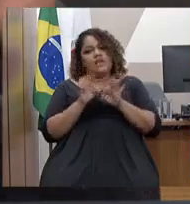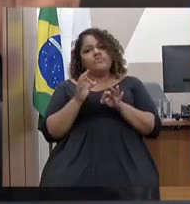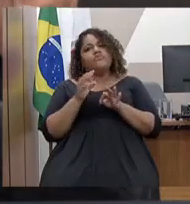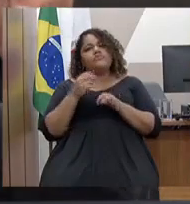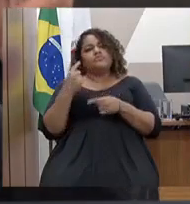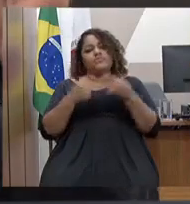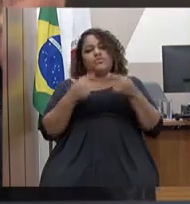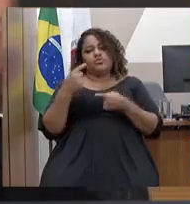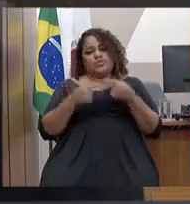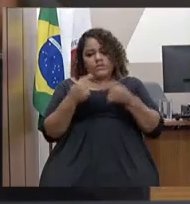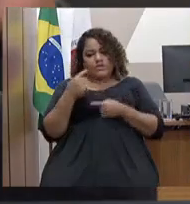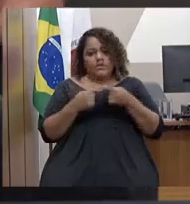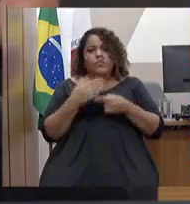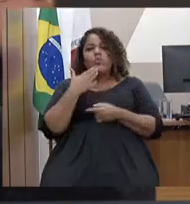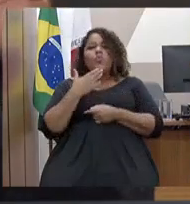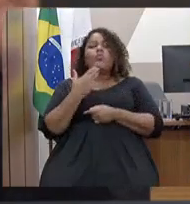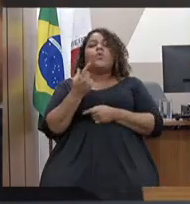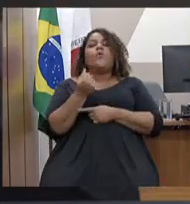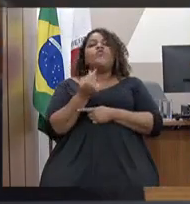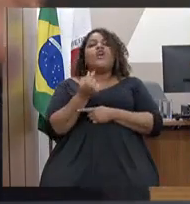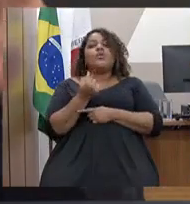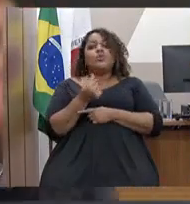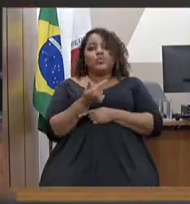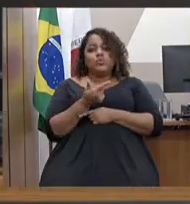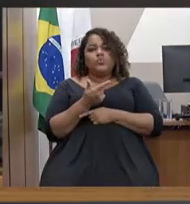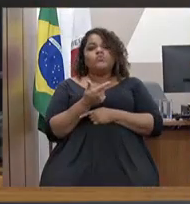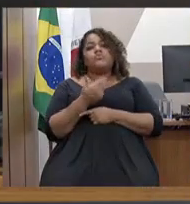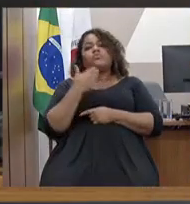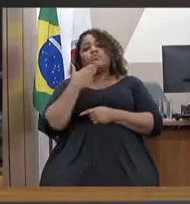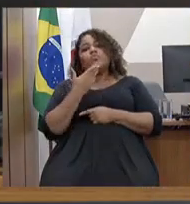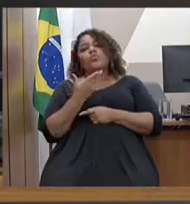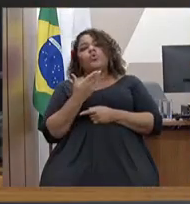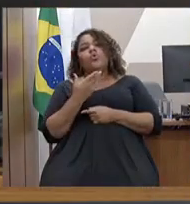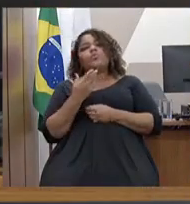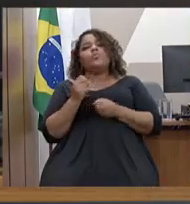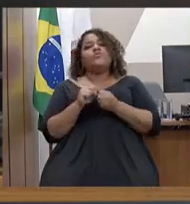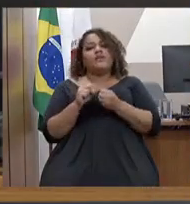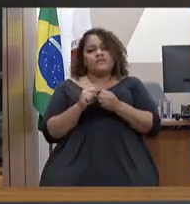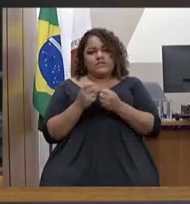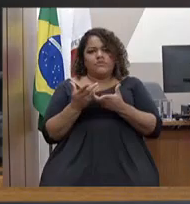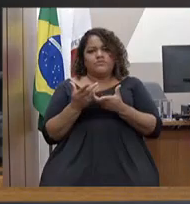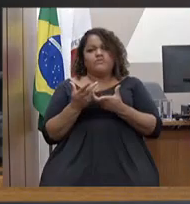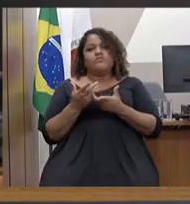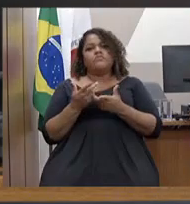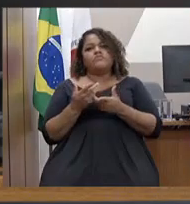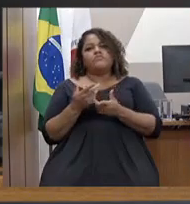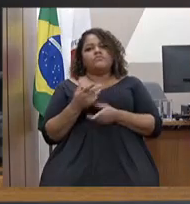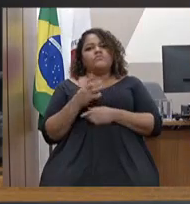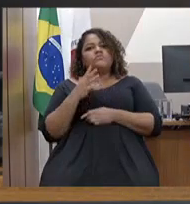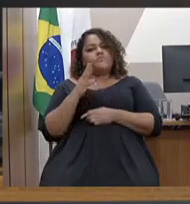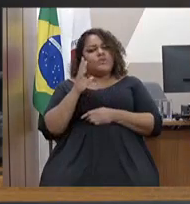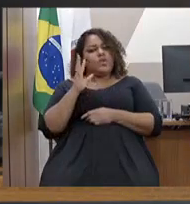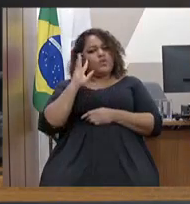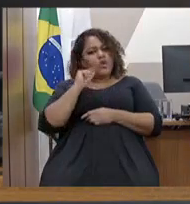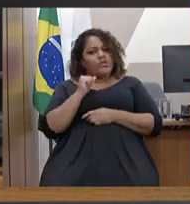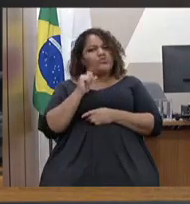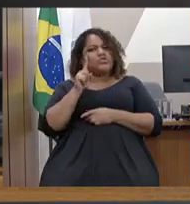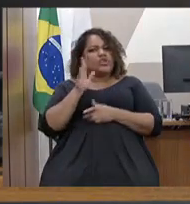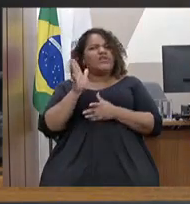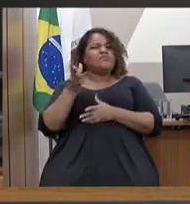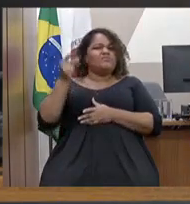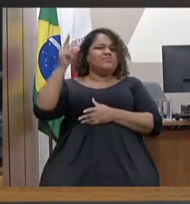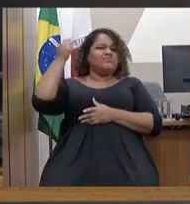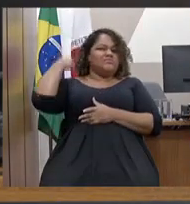valor o montante disso mas está no radar o ministro tem conversado com a gente desde o começo